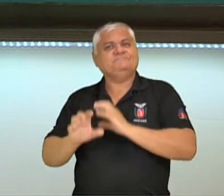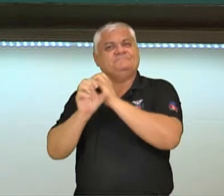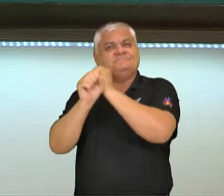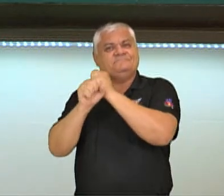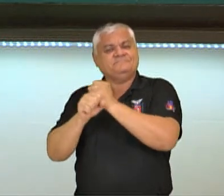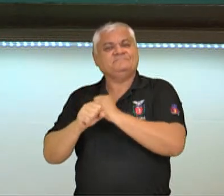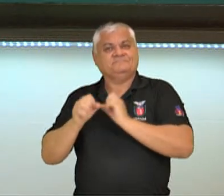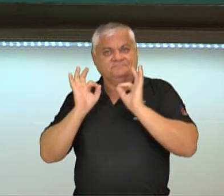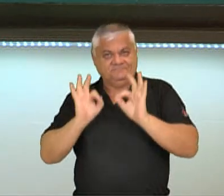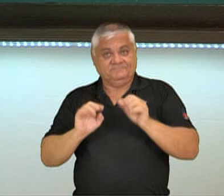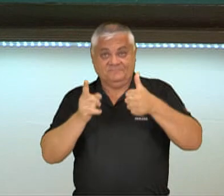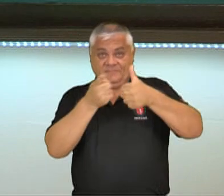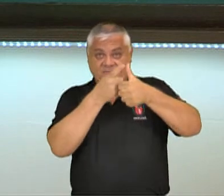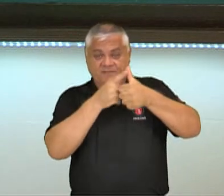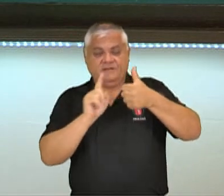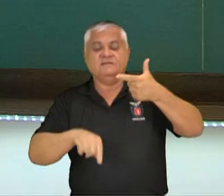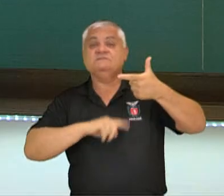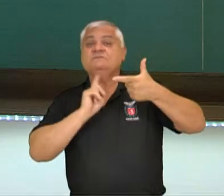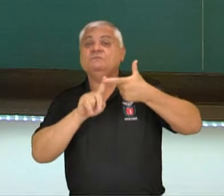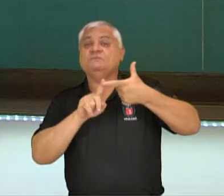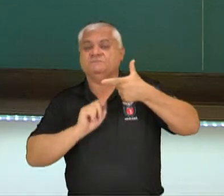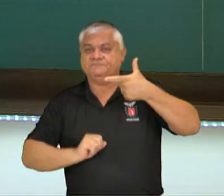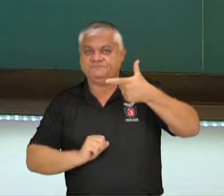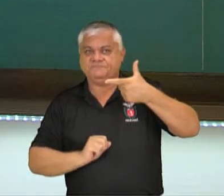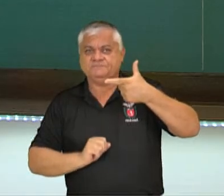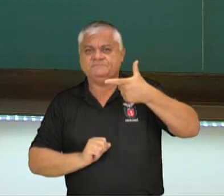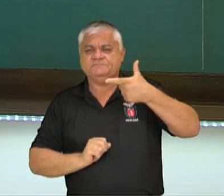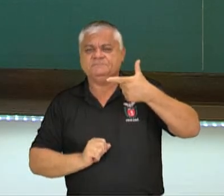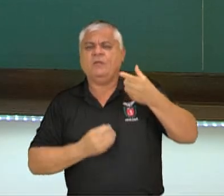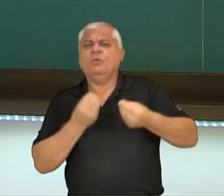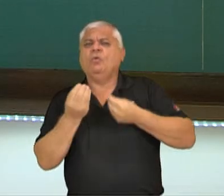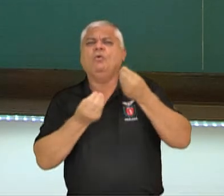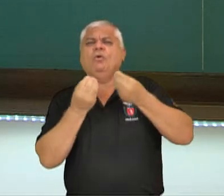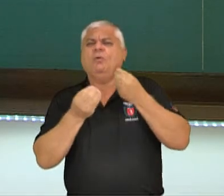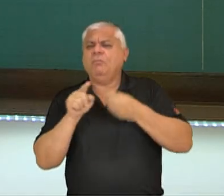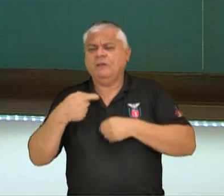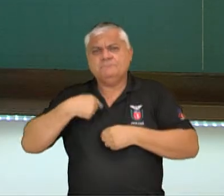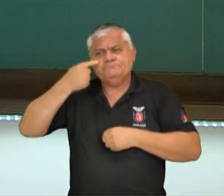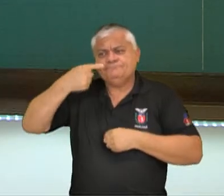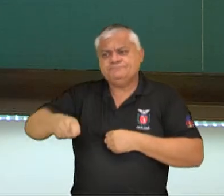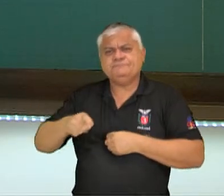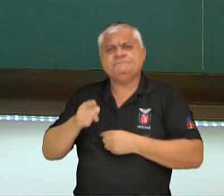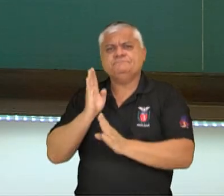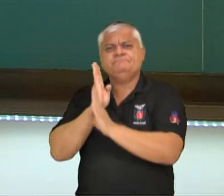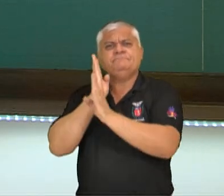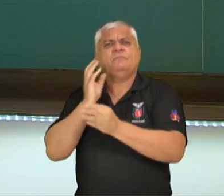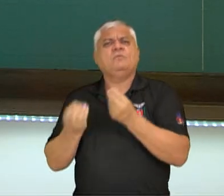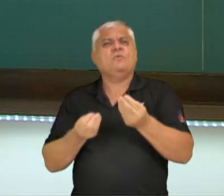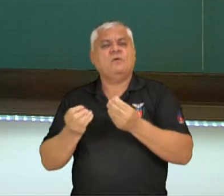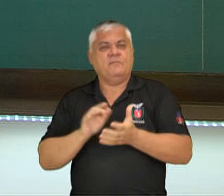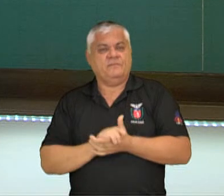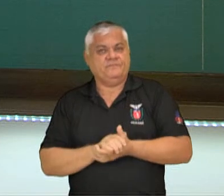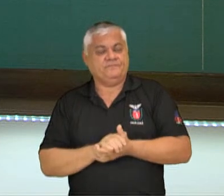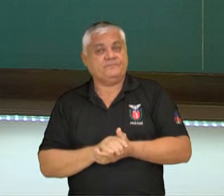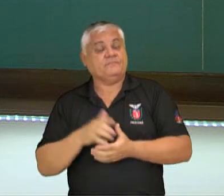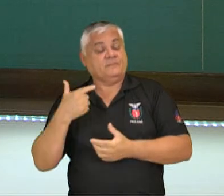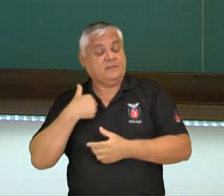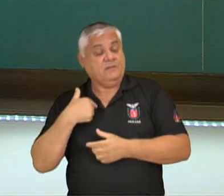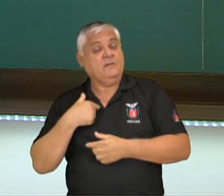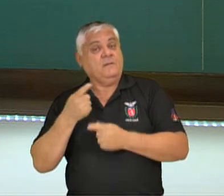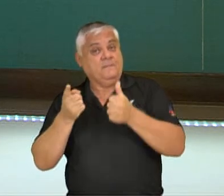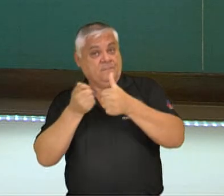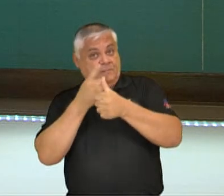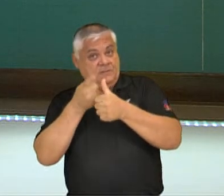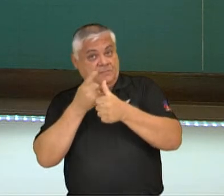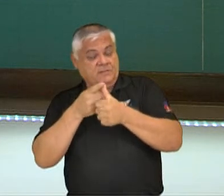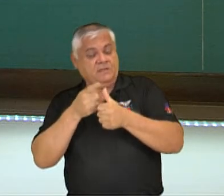conclusões que eles tiveram. Outra, como que eles faziam isso? Olha só, eles mediam